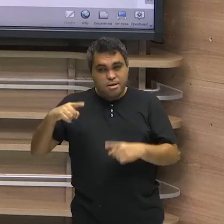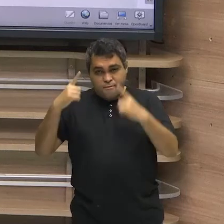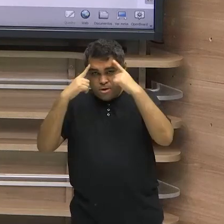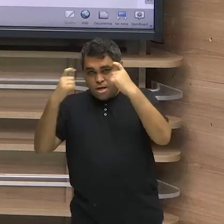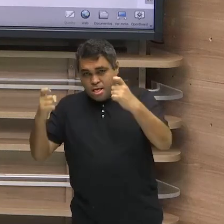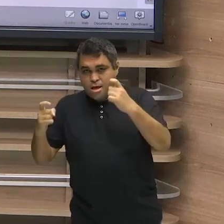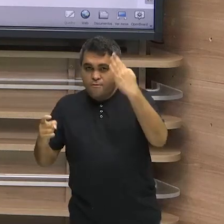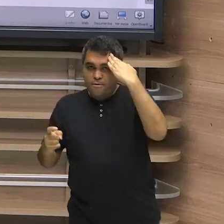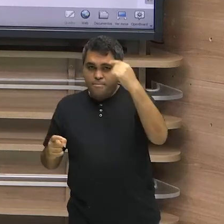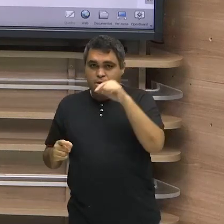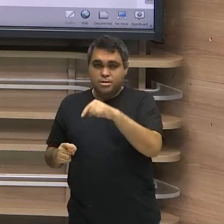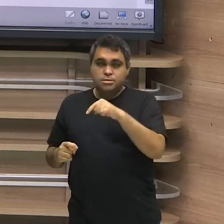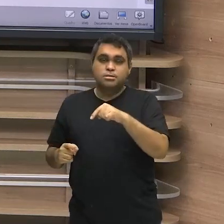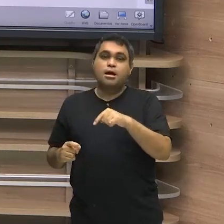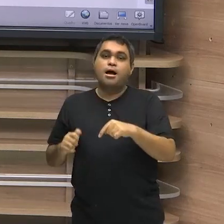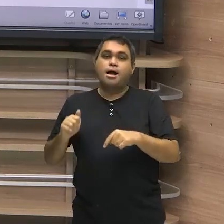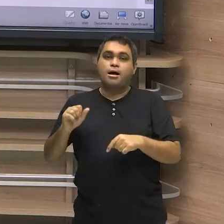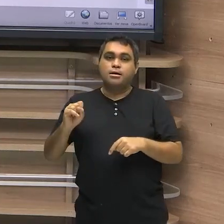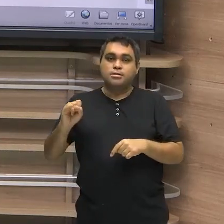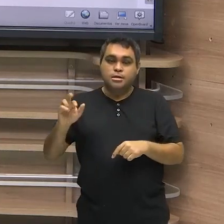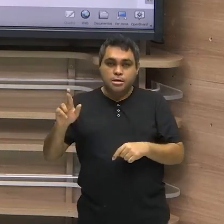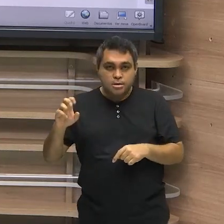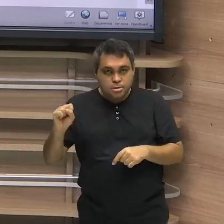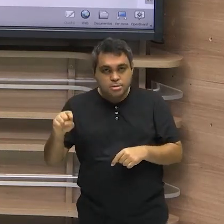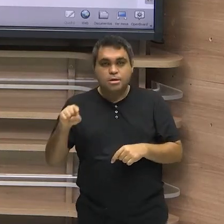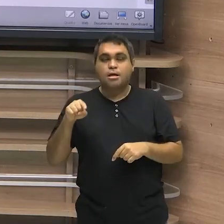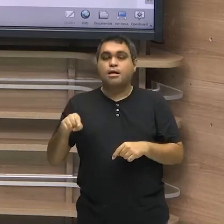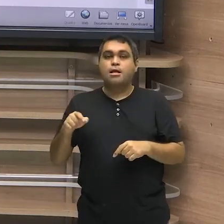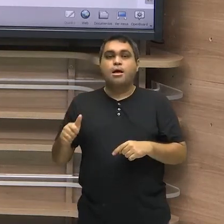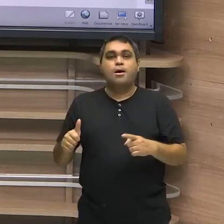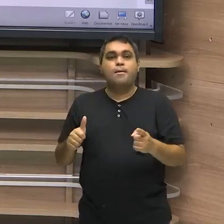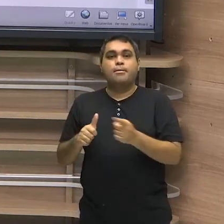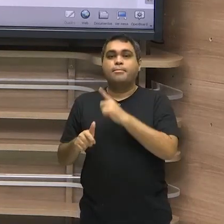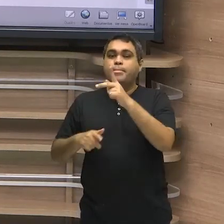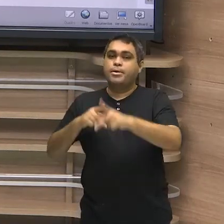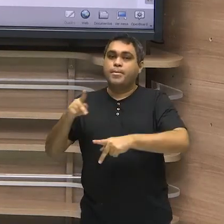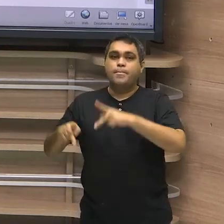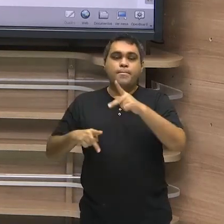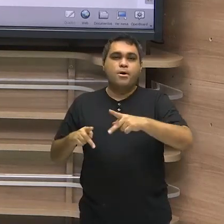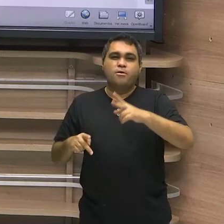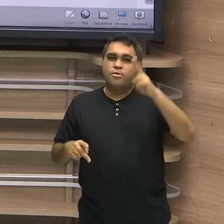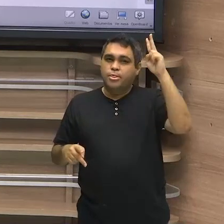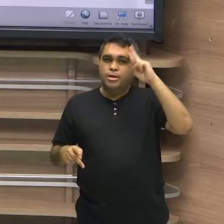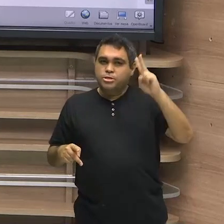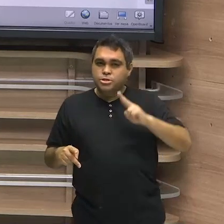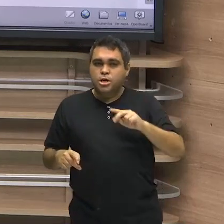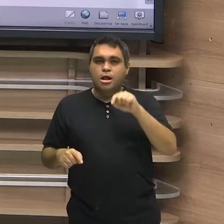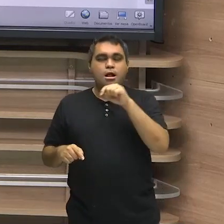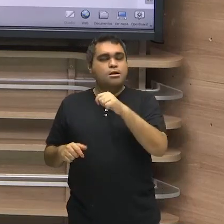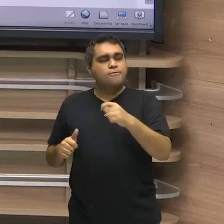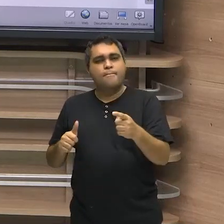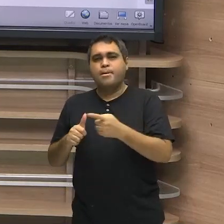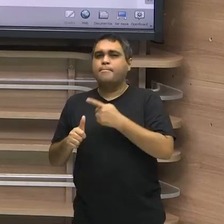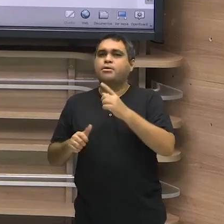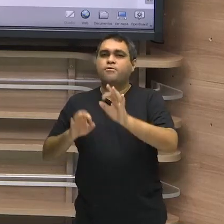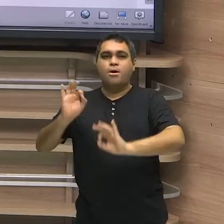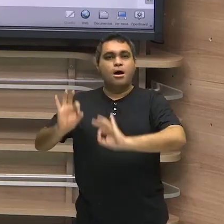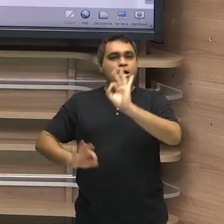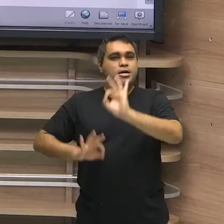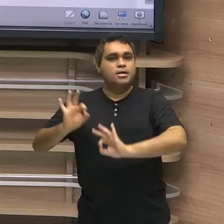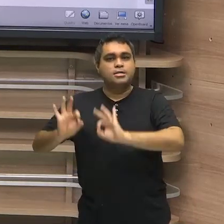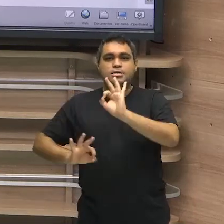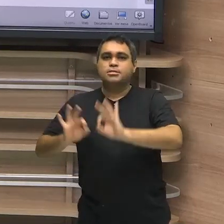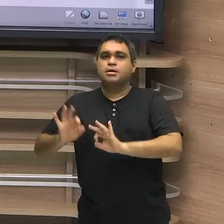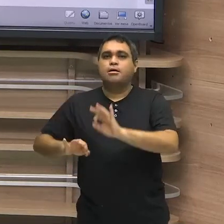Inclusive, os assírios, nos seus primeiros povos, que a gente tem notícia na história, que vão organizar